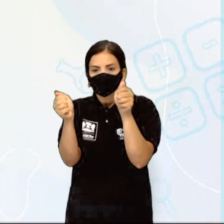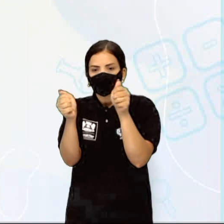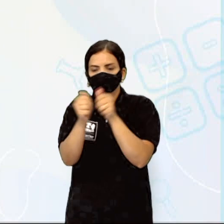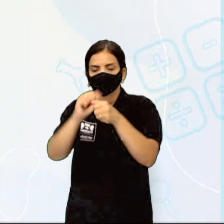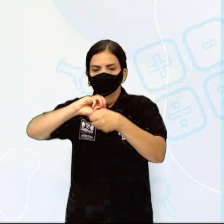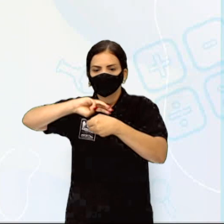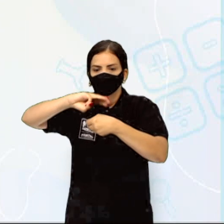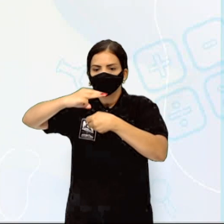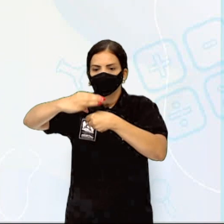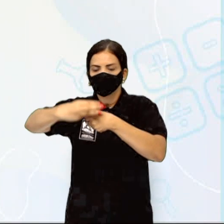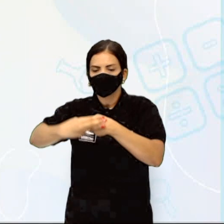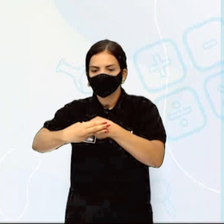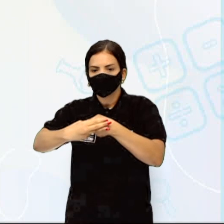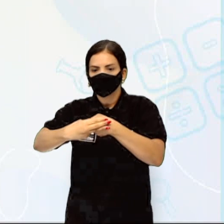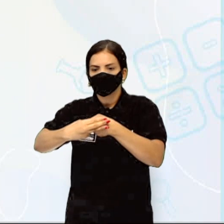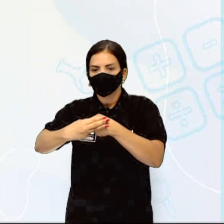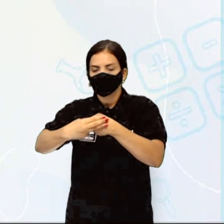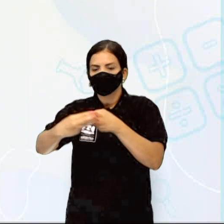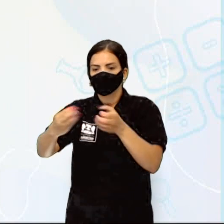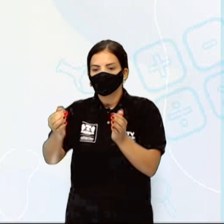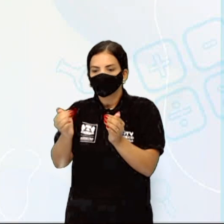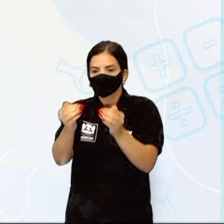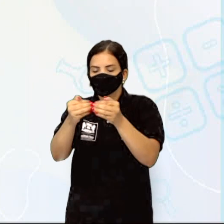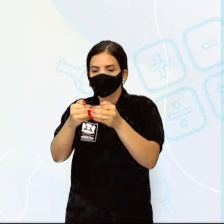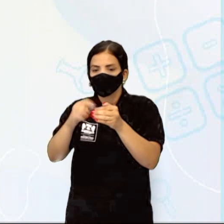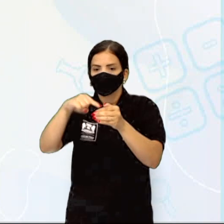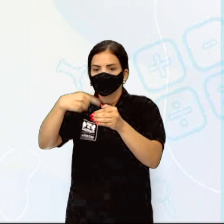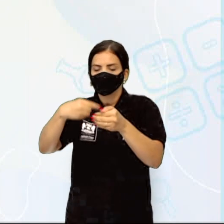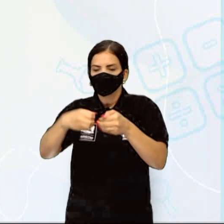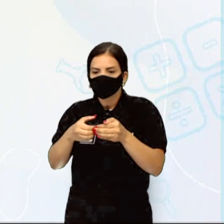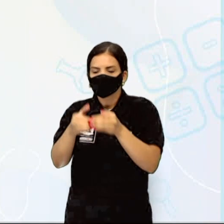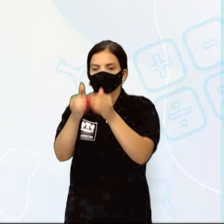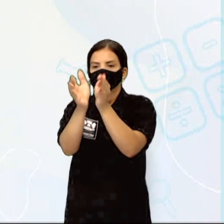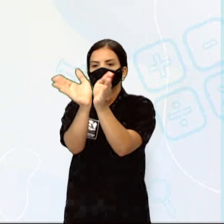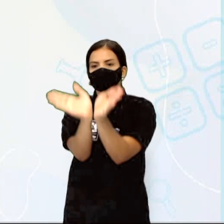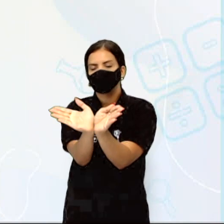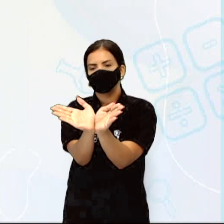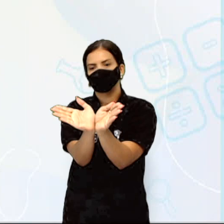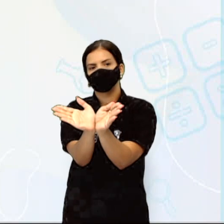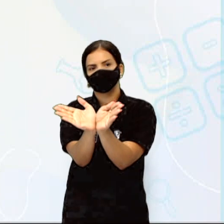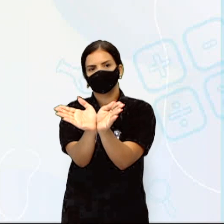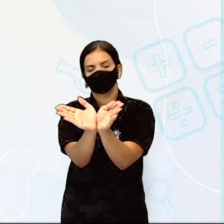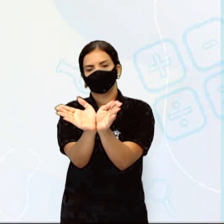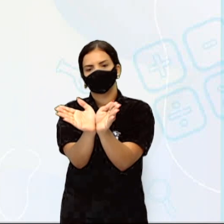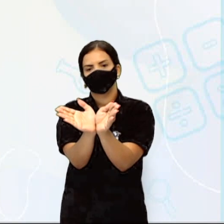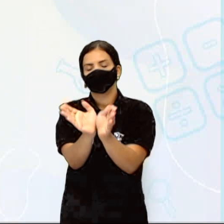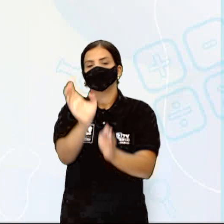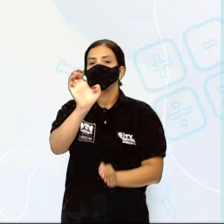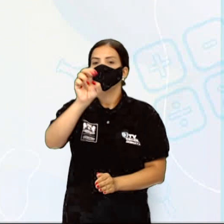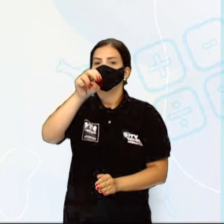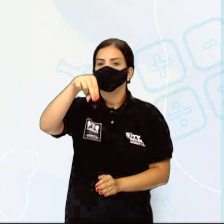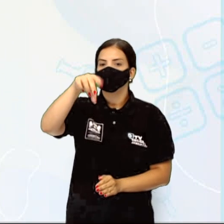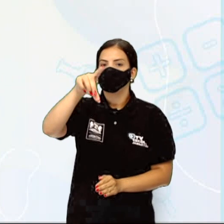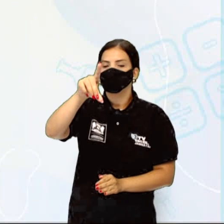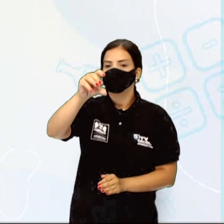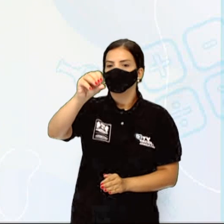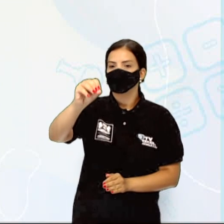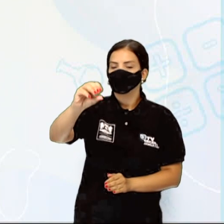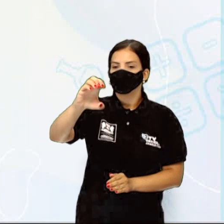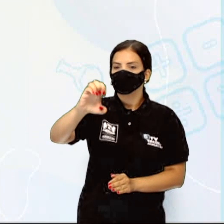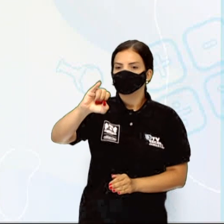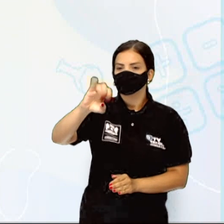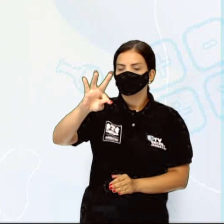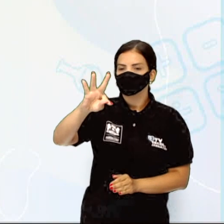se abre para expelir o material. E os processos de endocitose são justamente o contrário. É o processo pelo qual a membrana